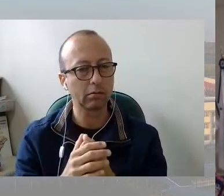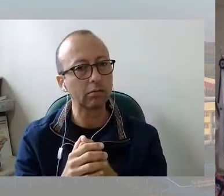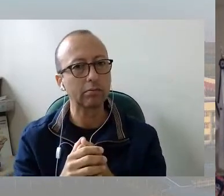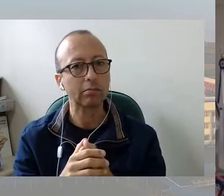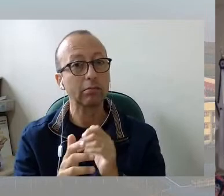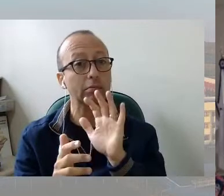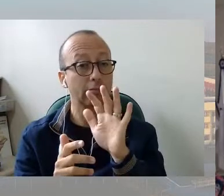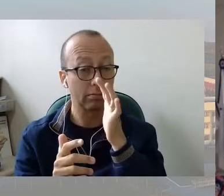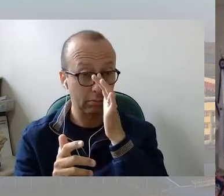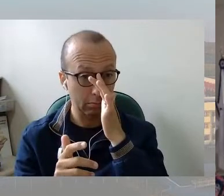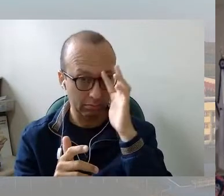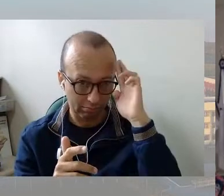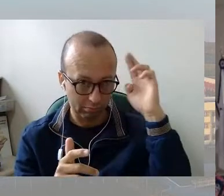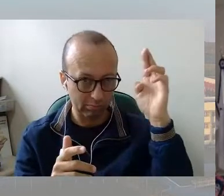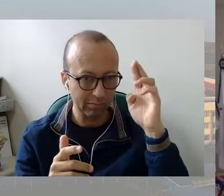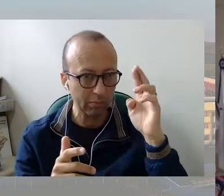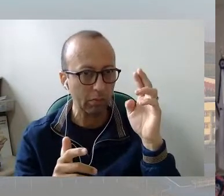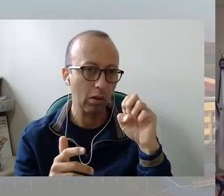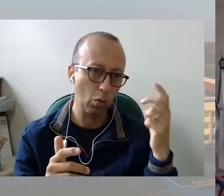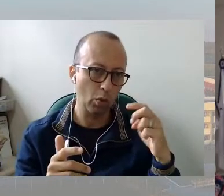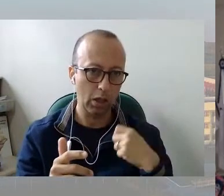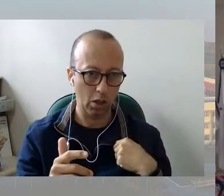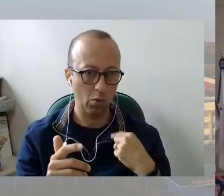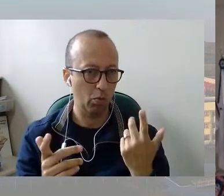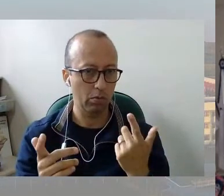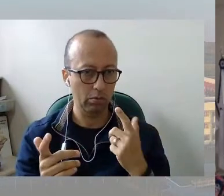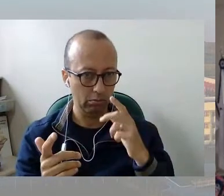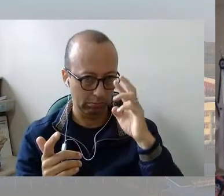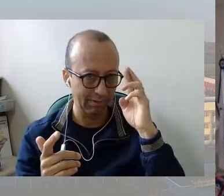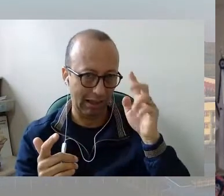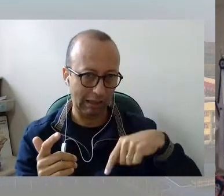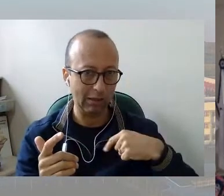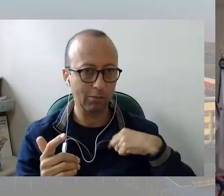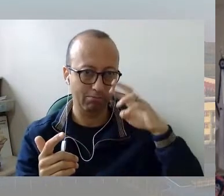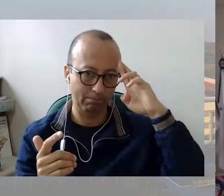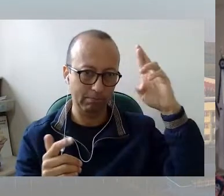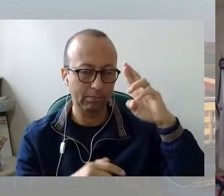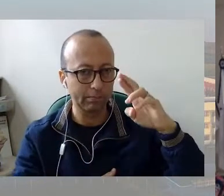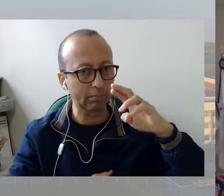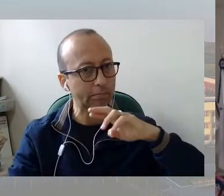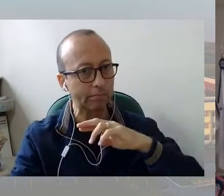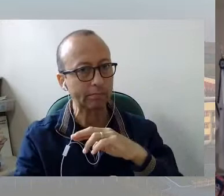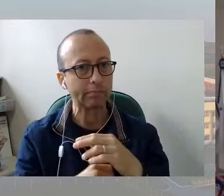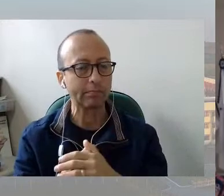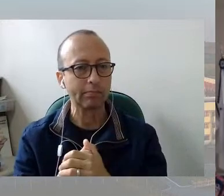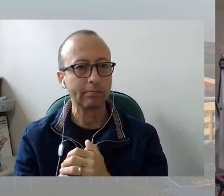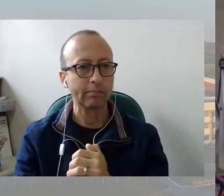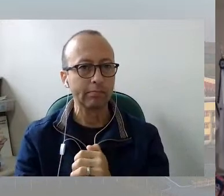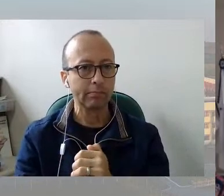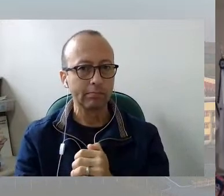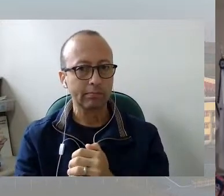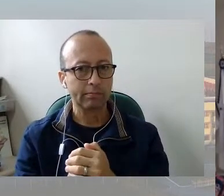a direção do campus, ou eu, enquanto diretora, tenha